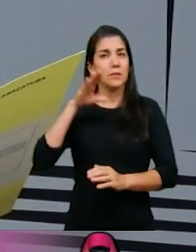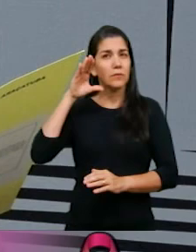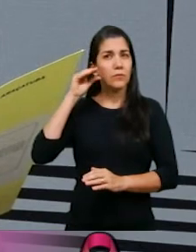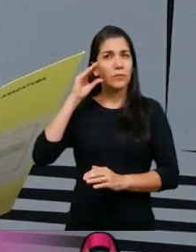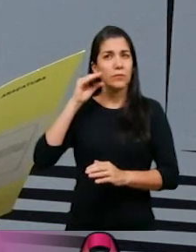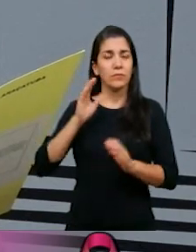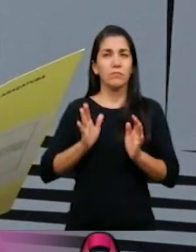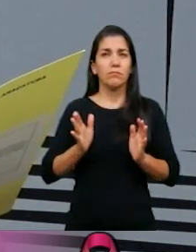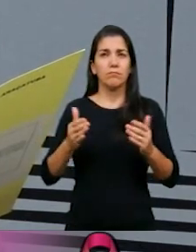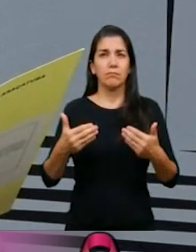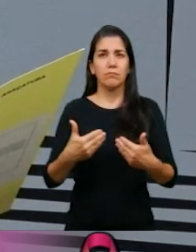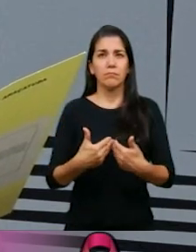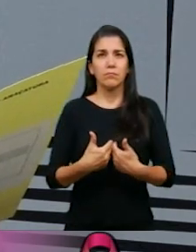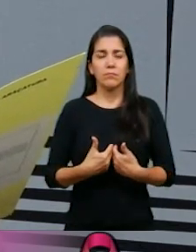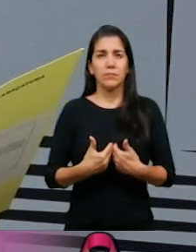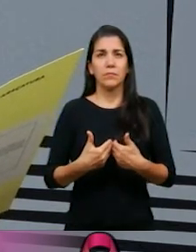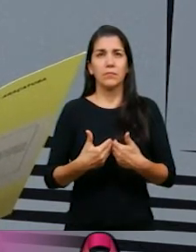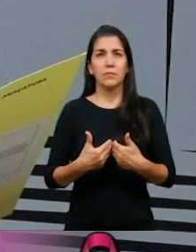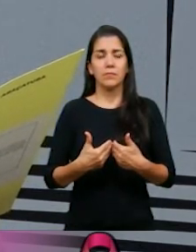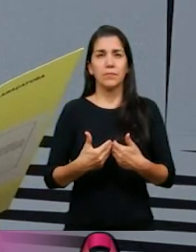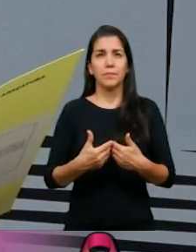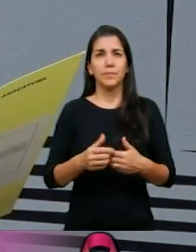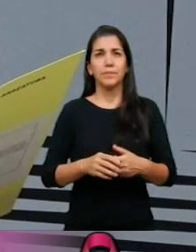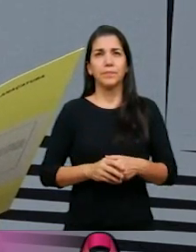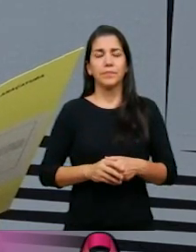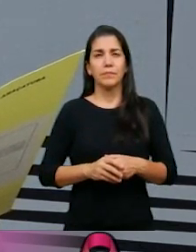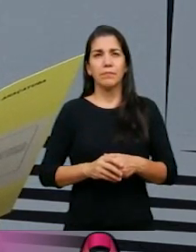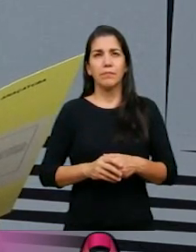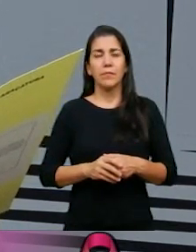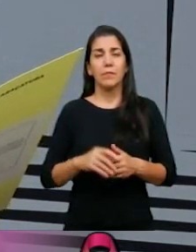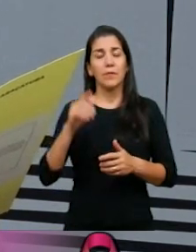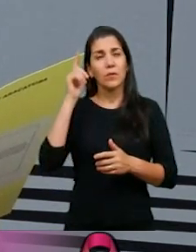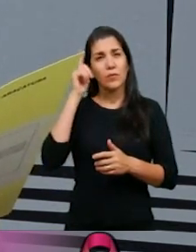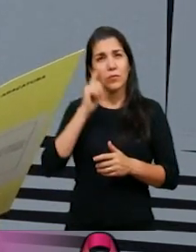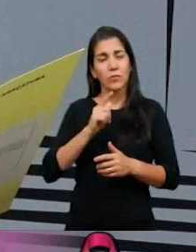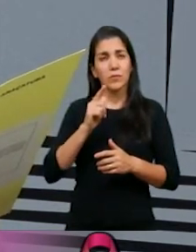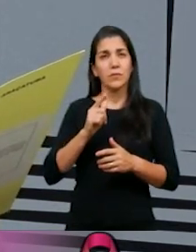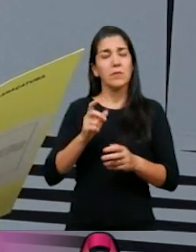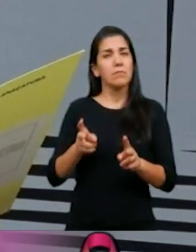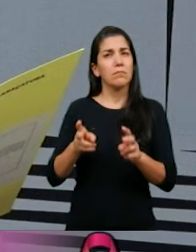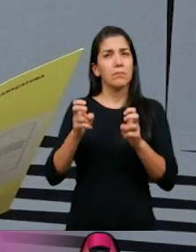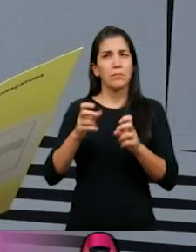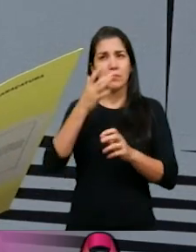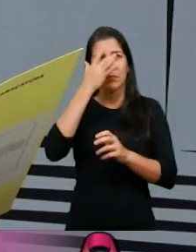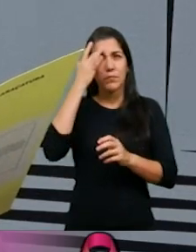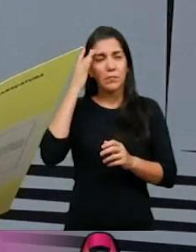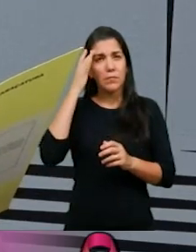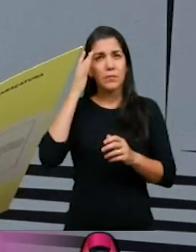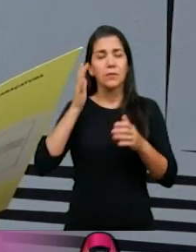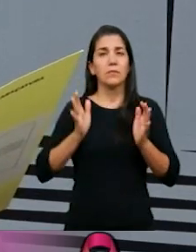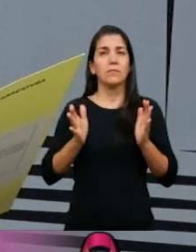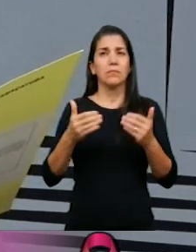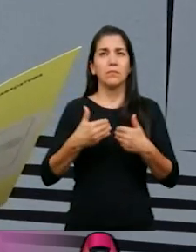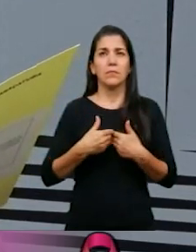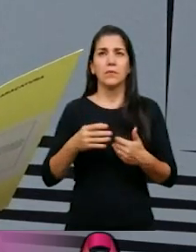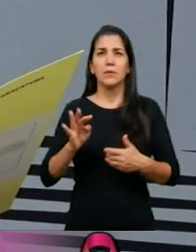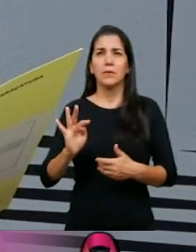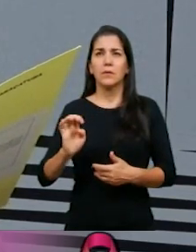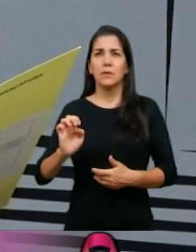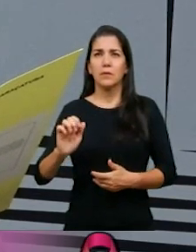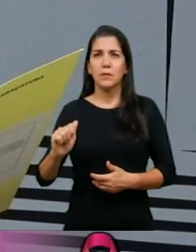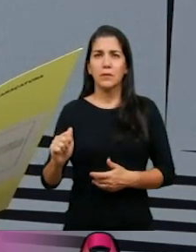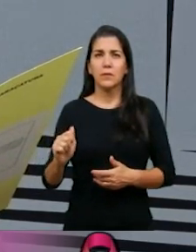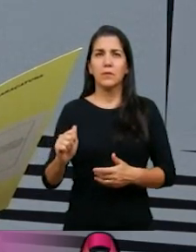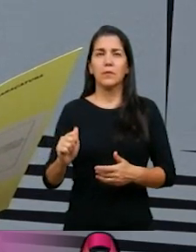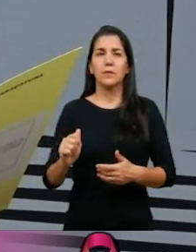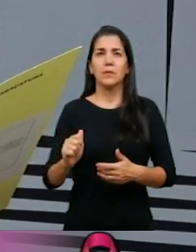servidores para identificar, pelo menos de forma básica, uma pessoa diagnosticada com TEA, oferecendo técnicas